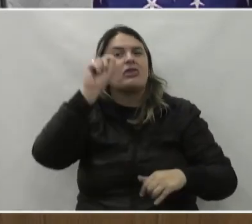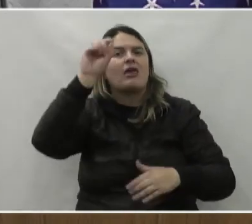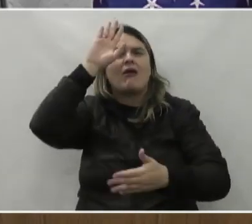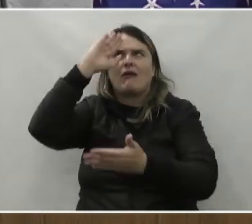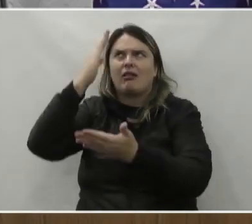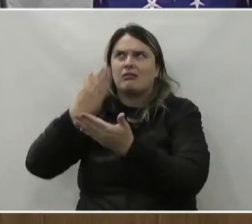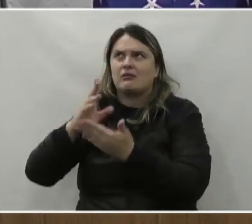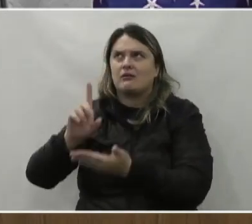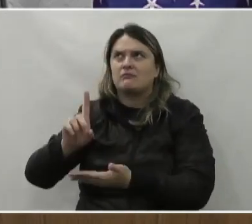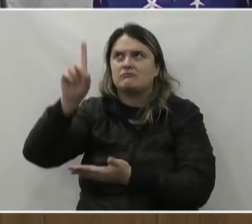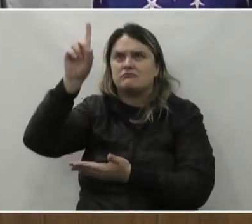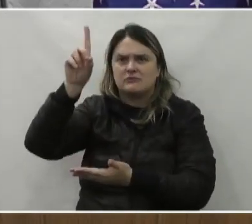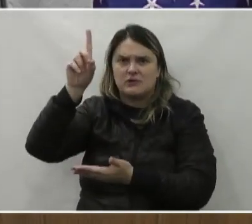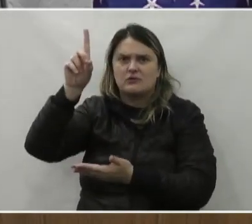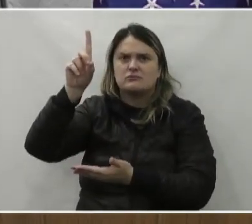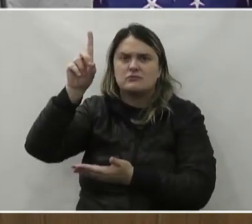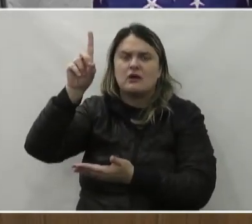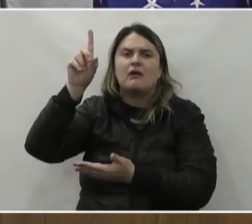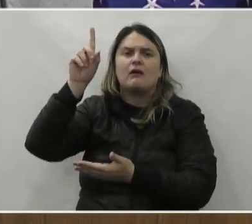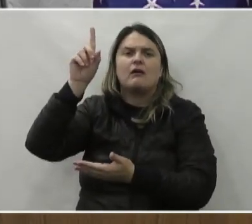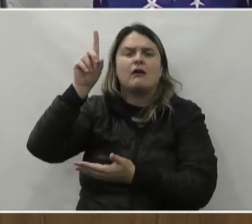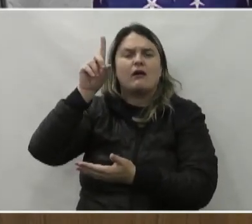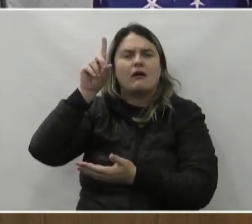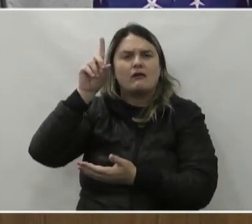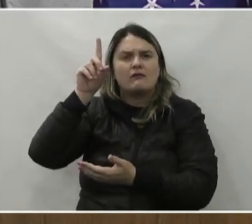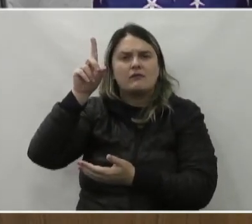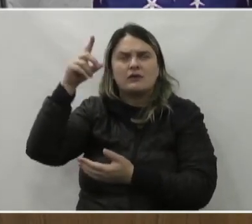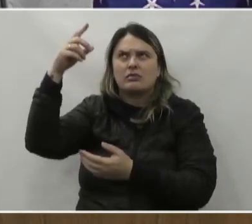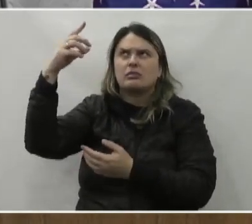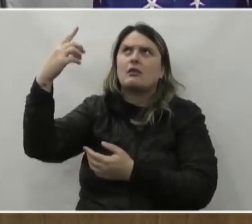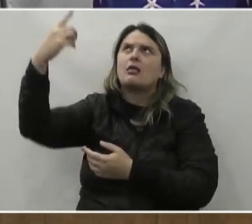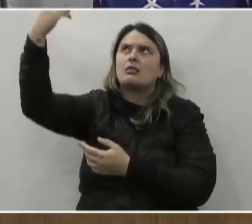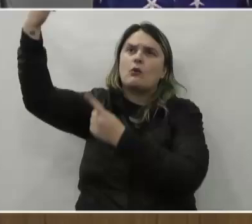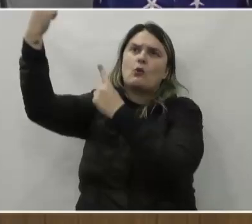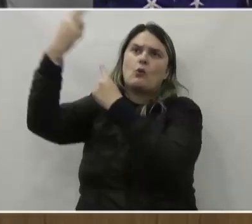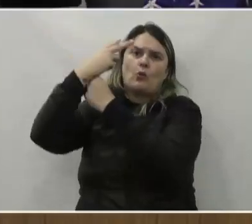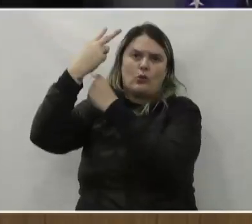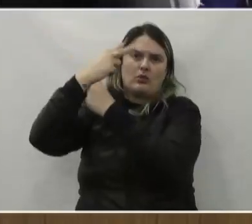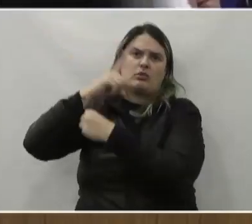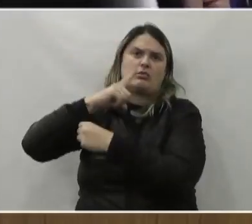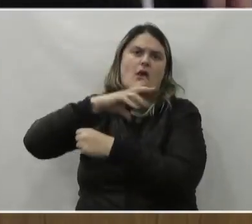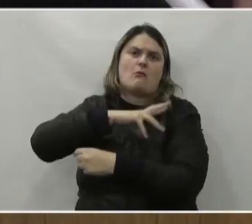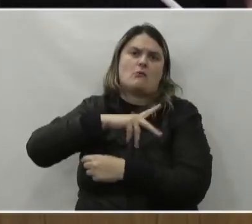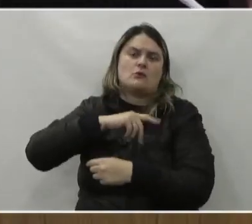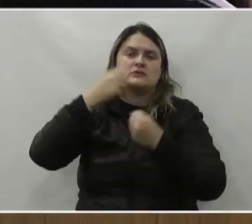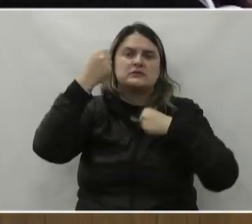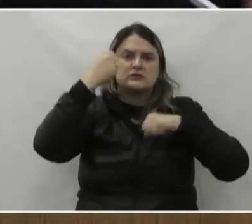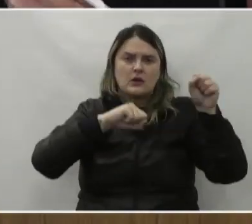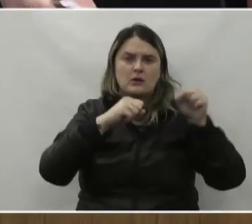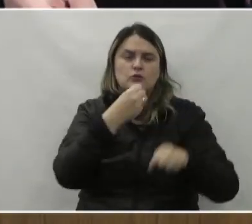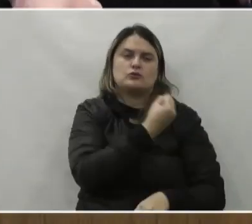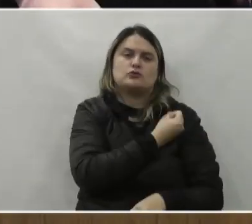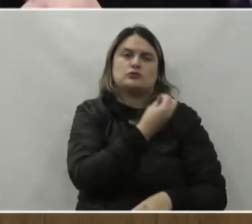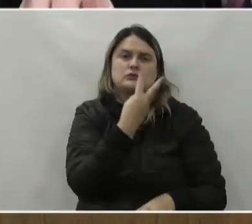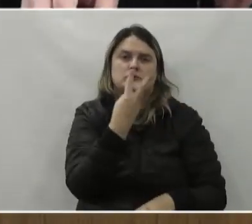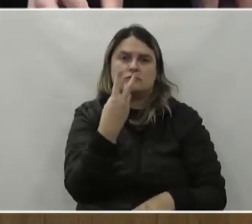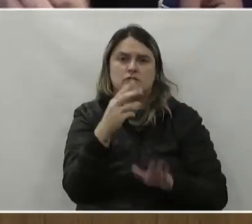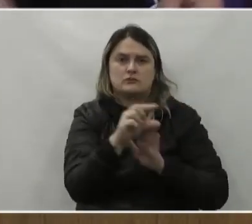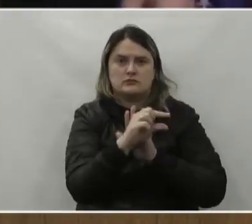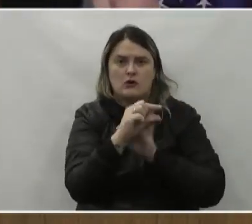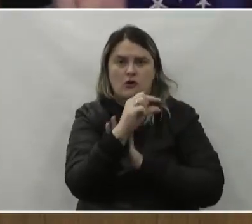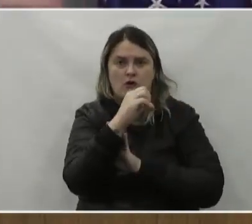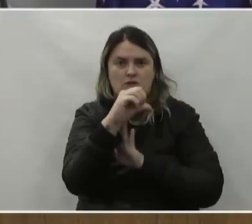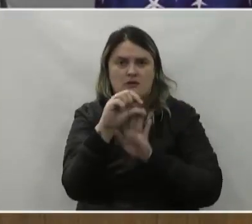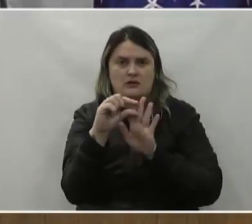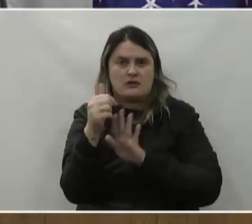confiam em Deus, ó Senhor, são protegidos pelo seu amor. Salmos 32, versículo 9 e